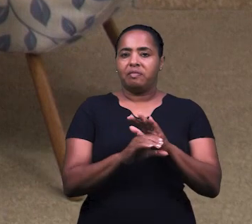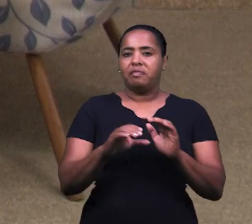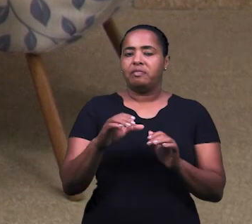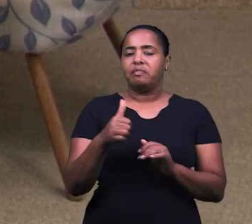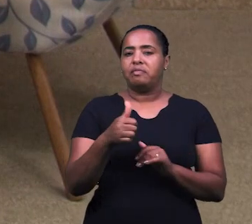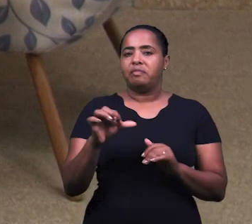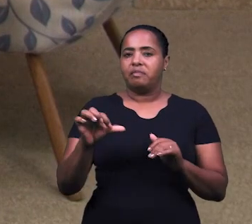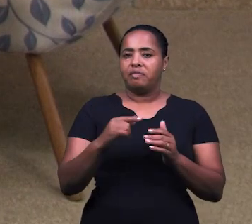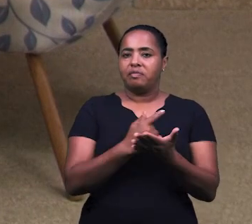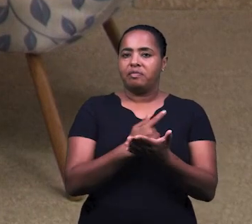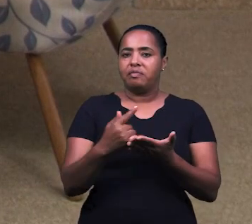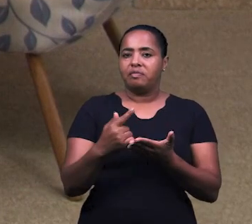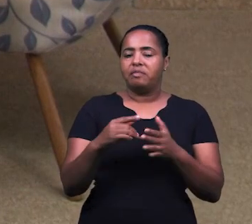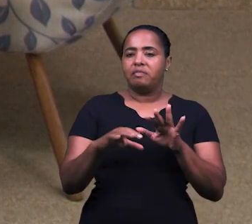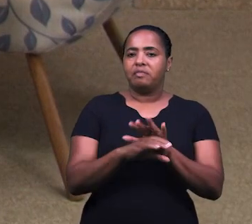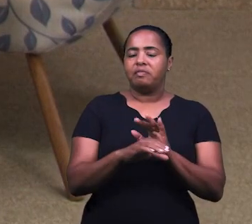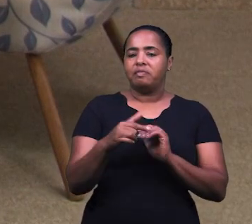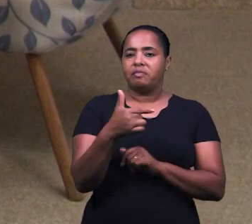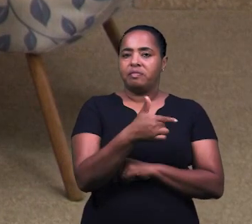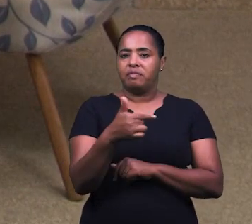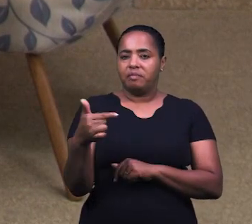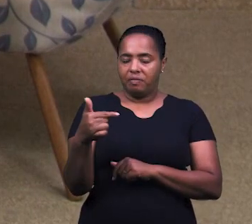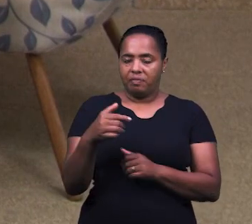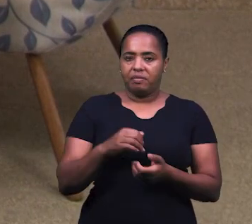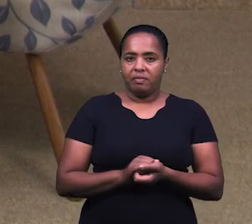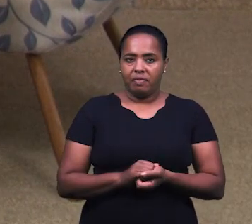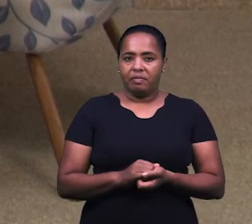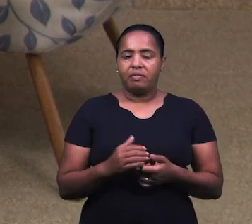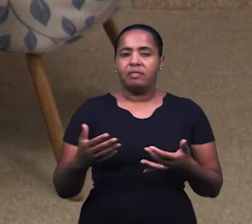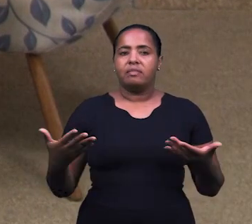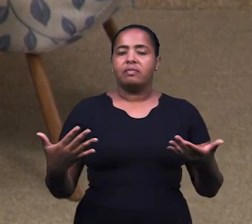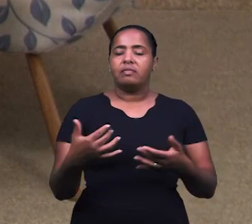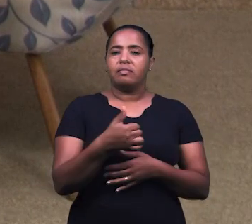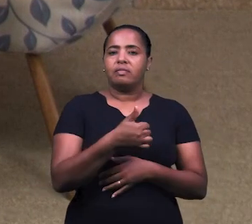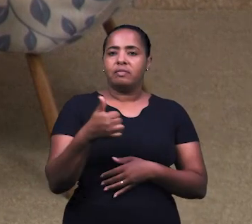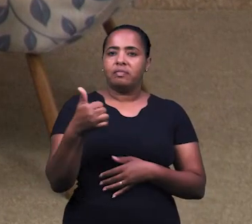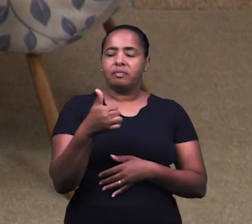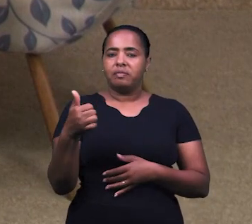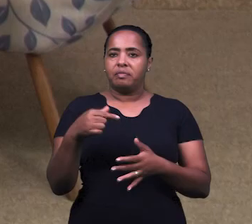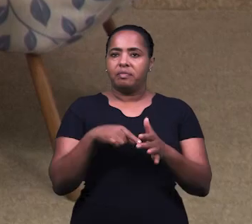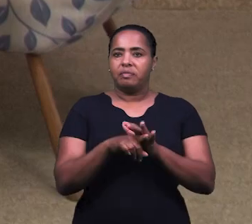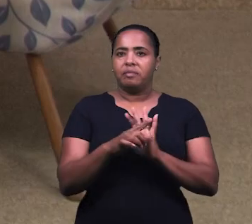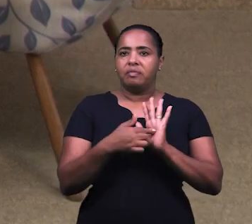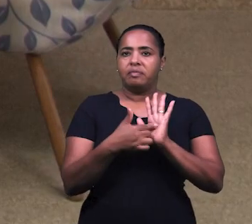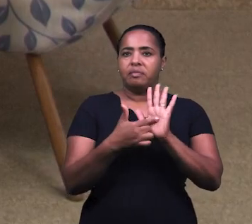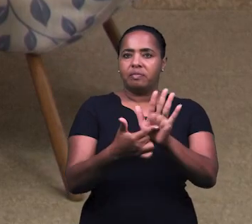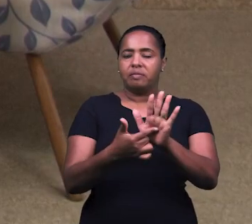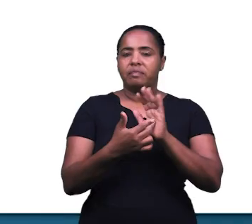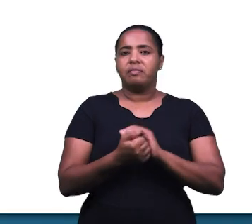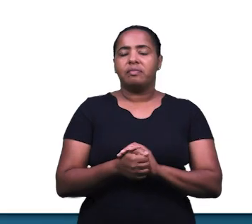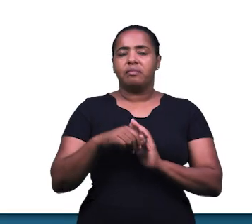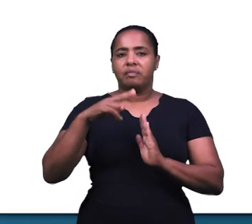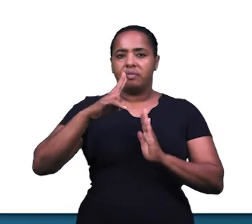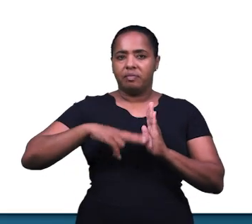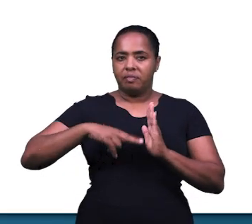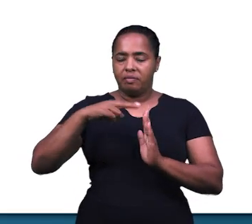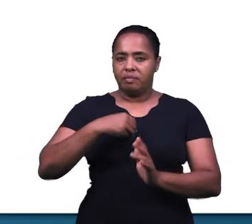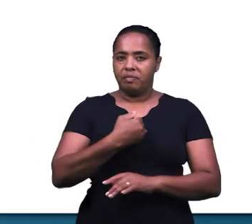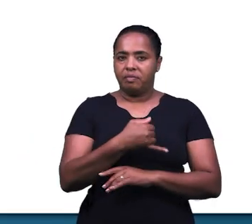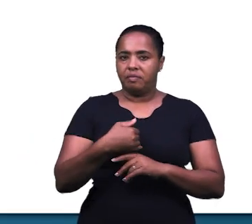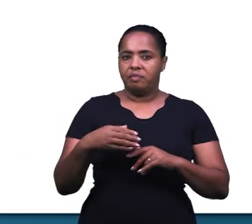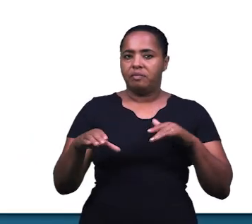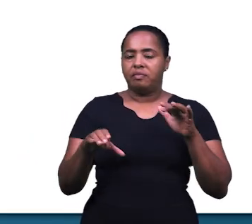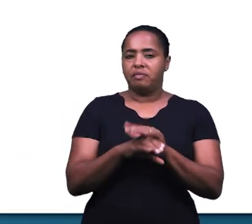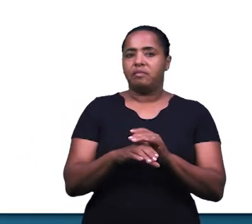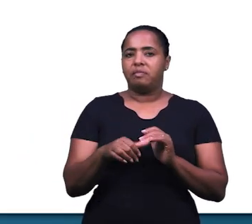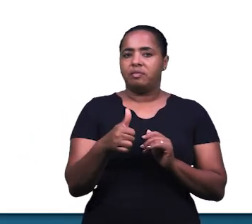19, e o livro de Gênesis, capítulo 22. Vamos então à nossa primeira pergunta, que diz assim: lendo o Evangelho